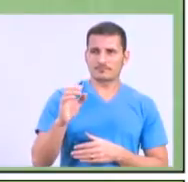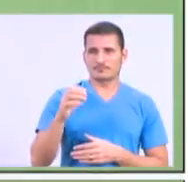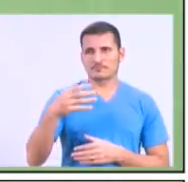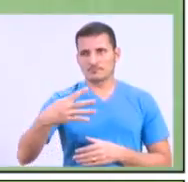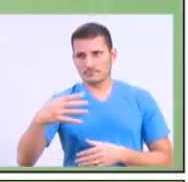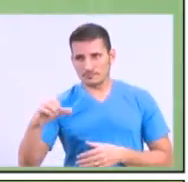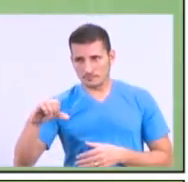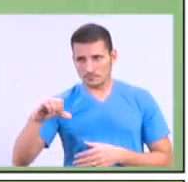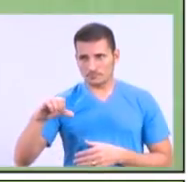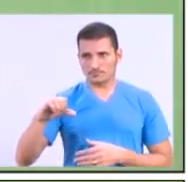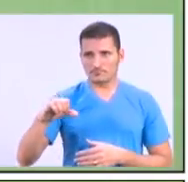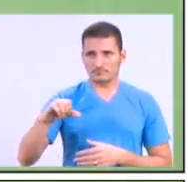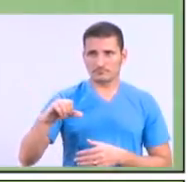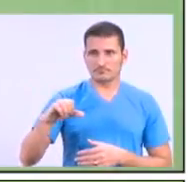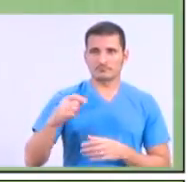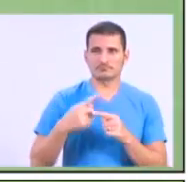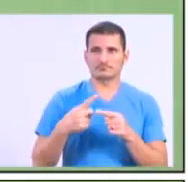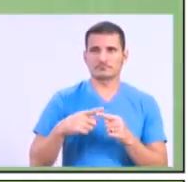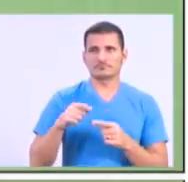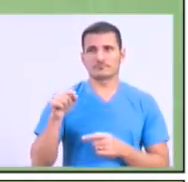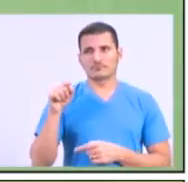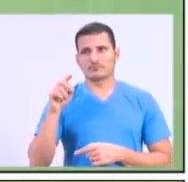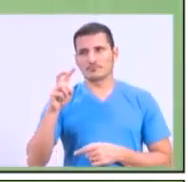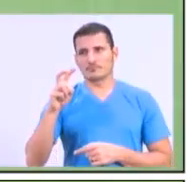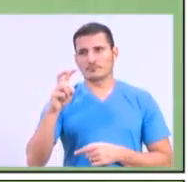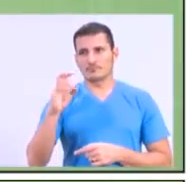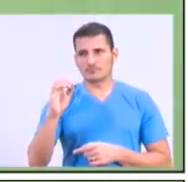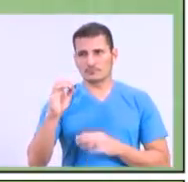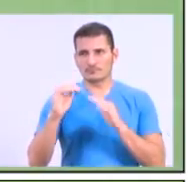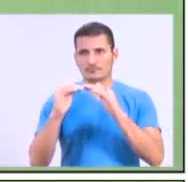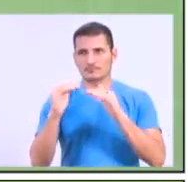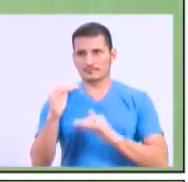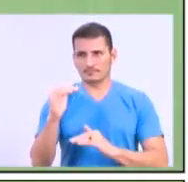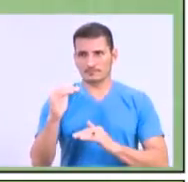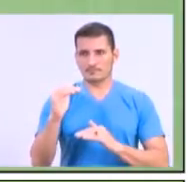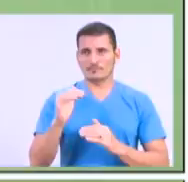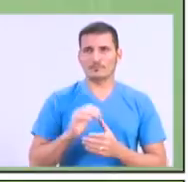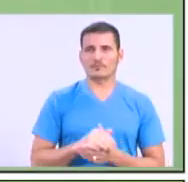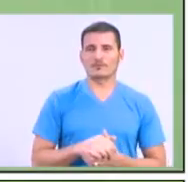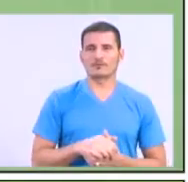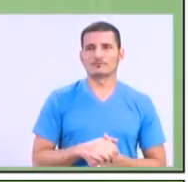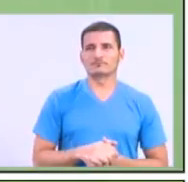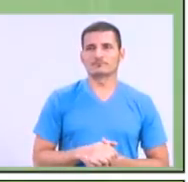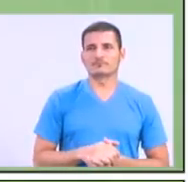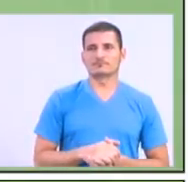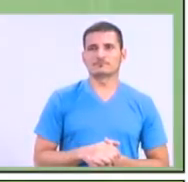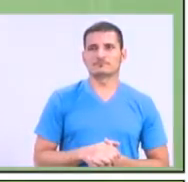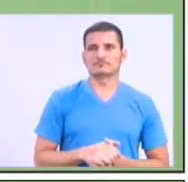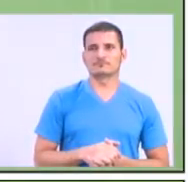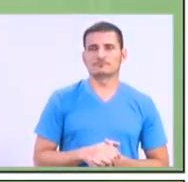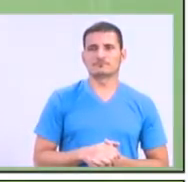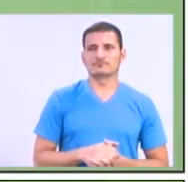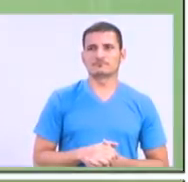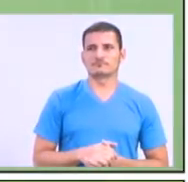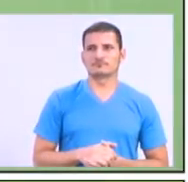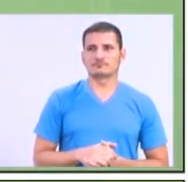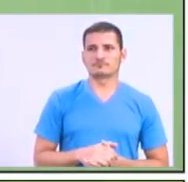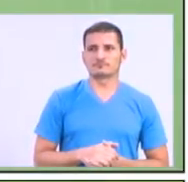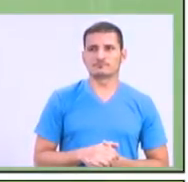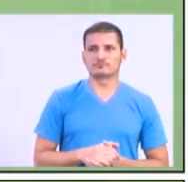49, porque a condição é menor, certo? Enquanto isso estiver acontecendo, esse laço de